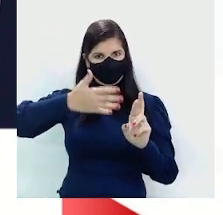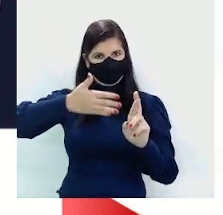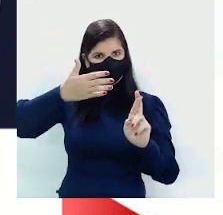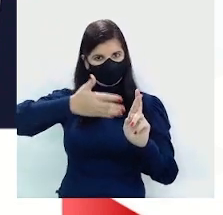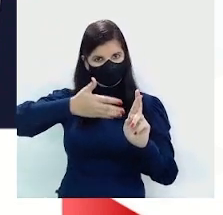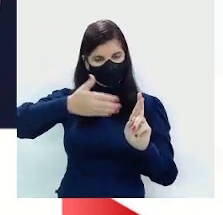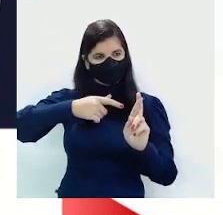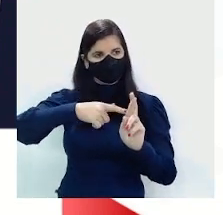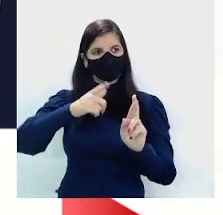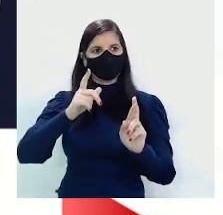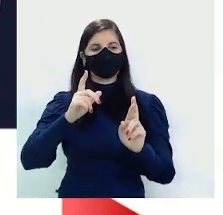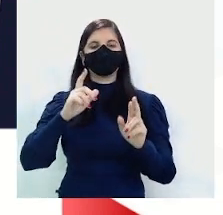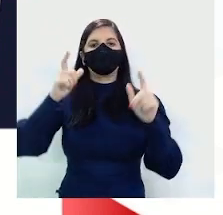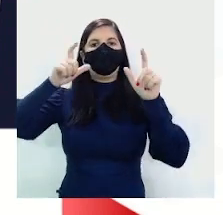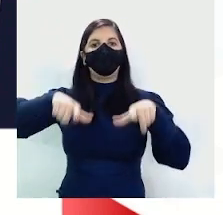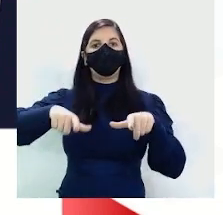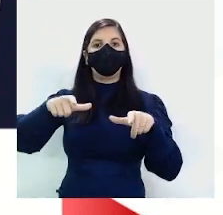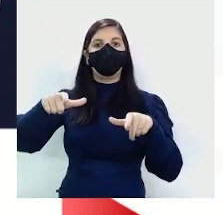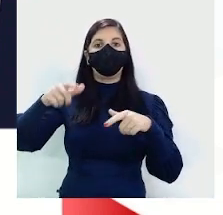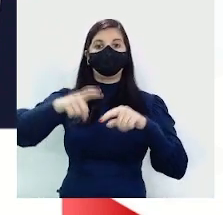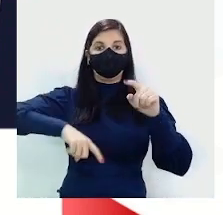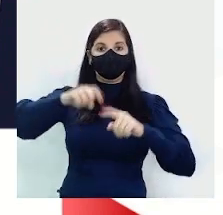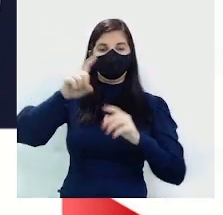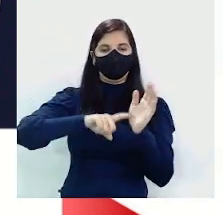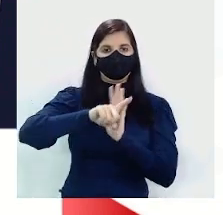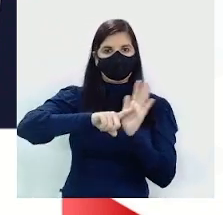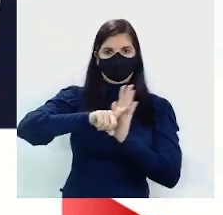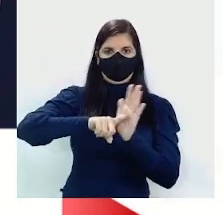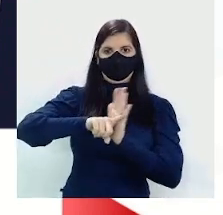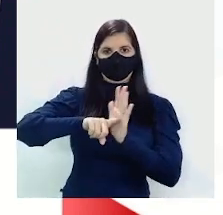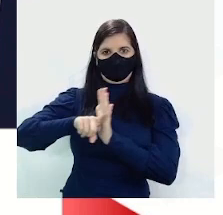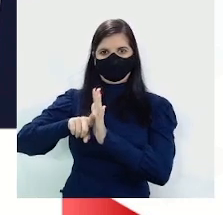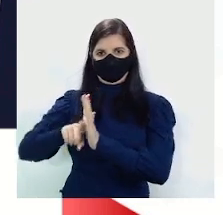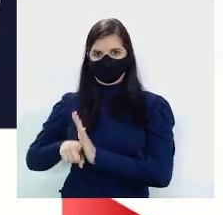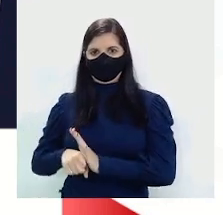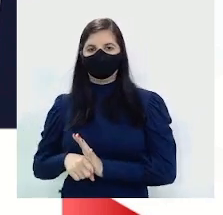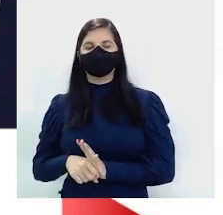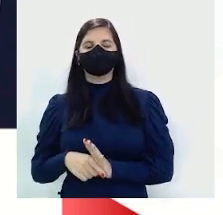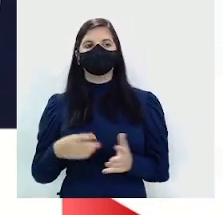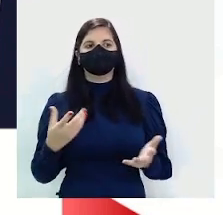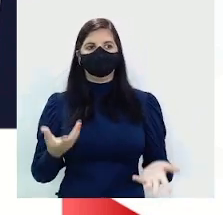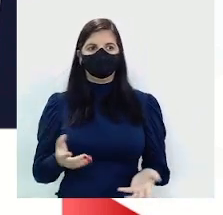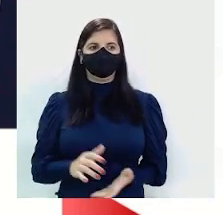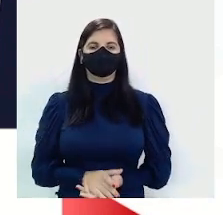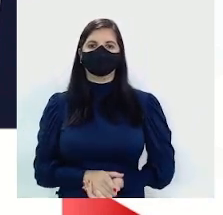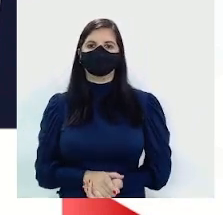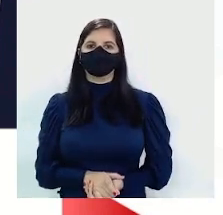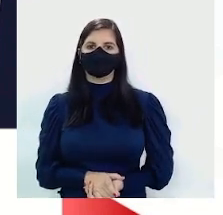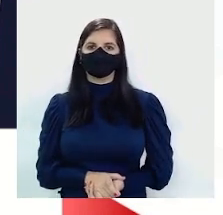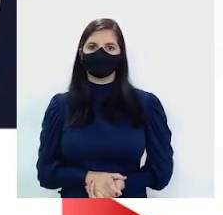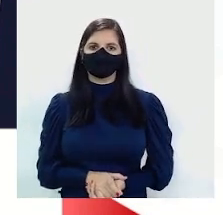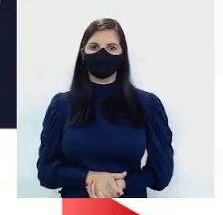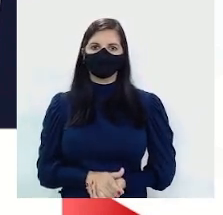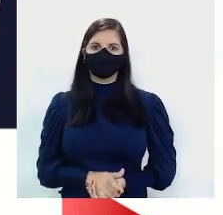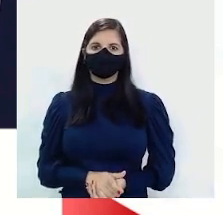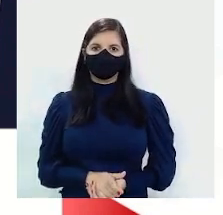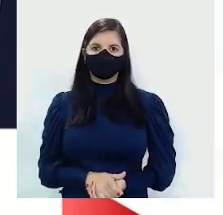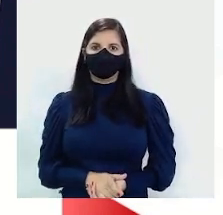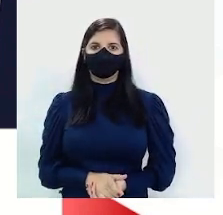são exatamente as fontes de onde essas informações foram tiradas. Então,